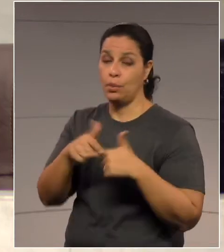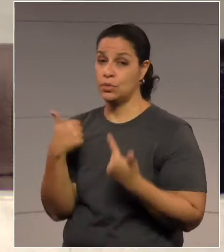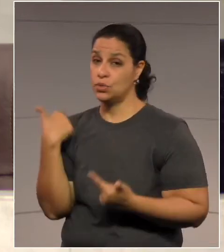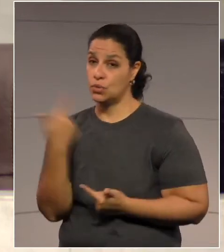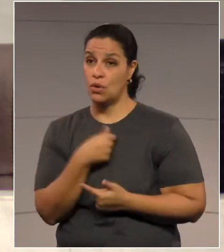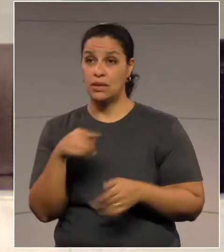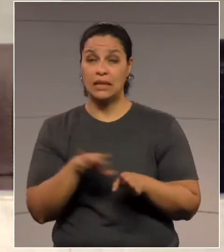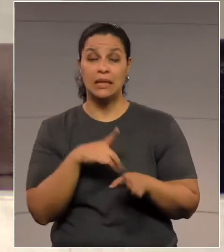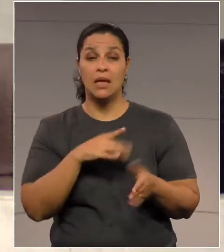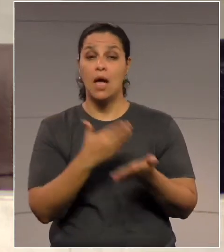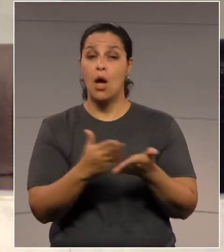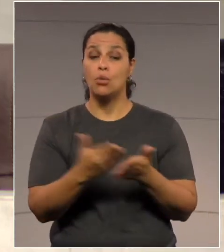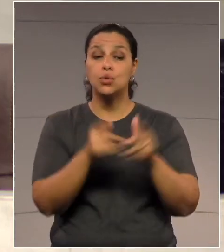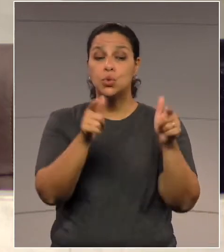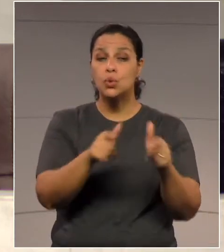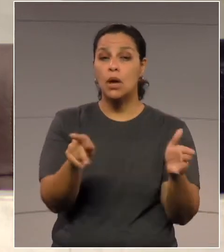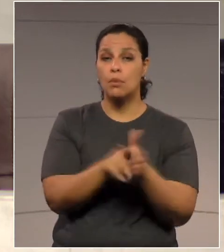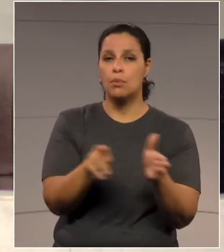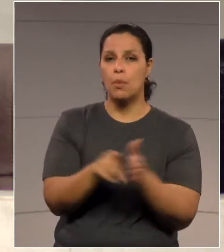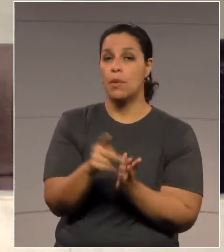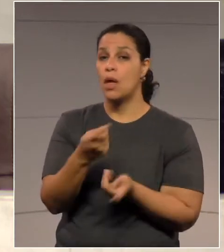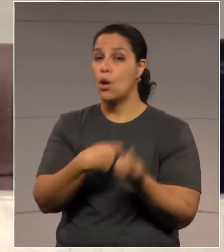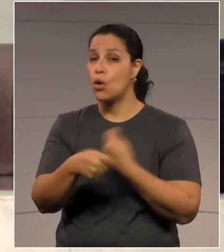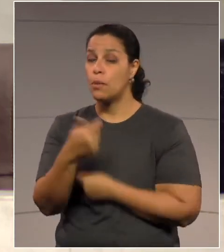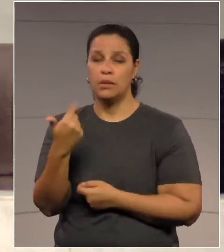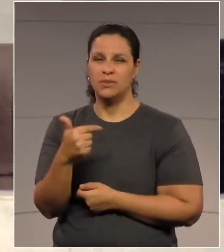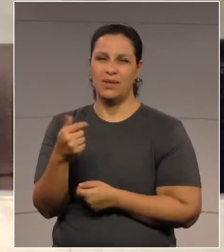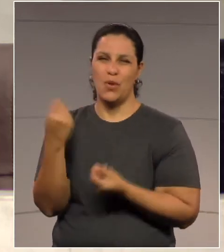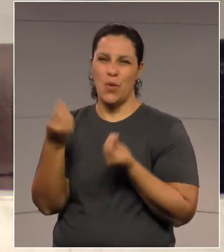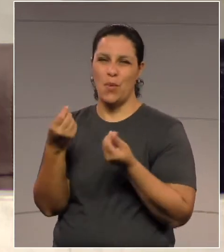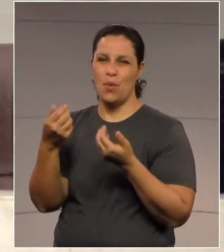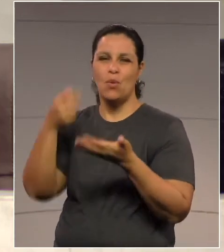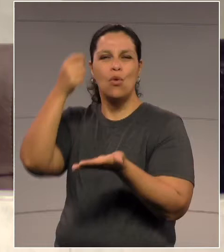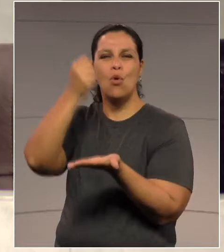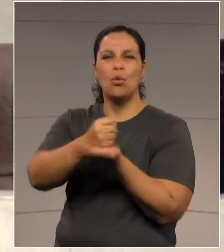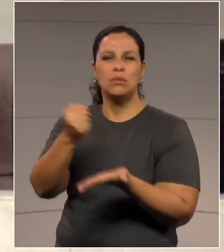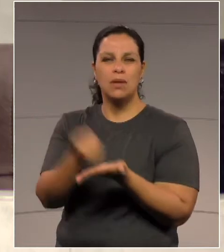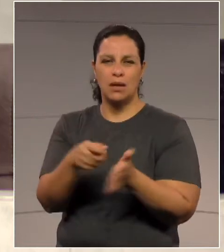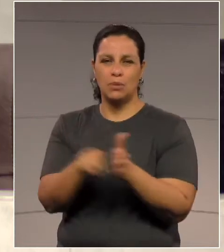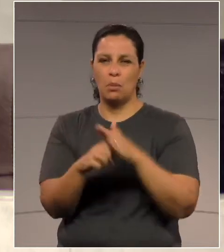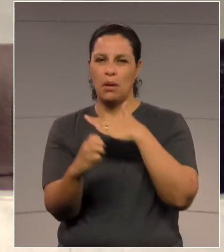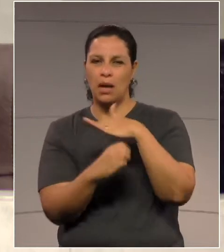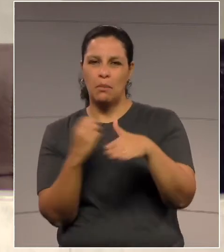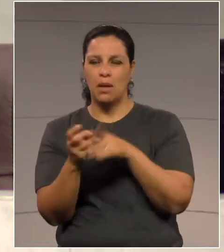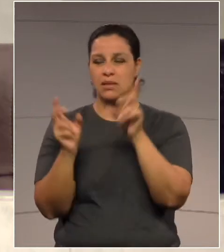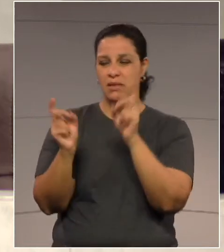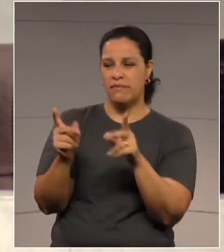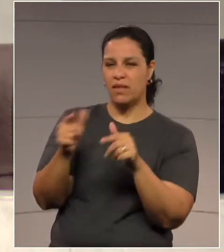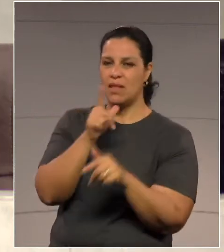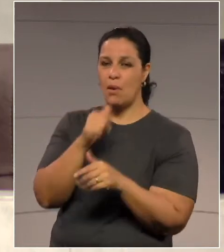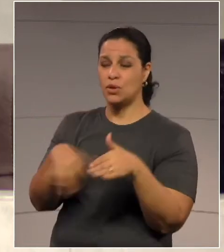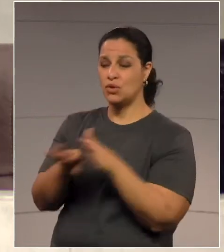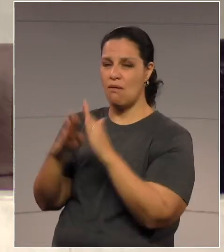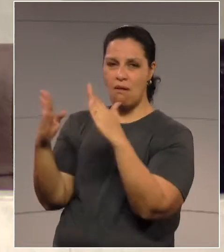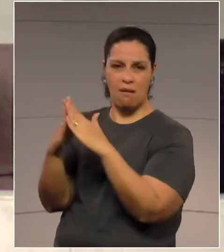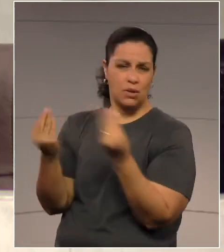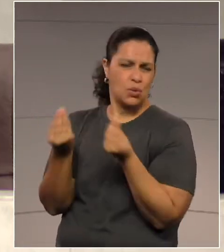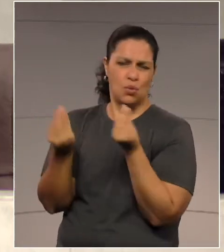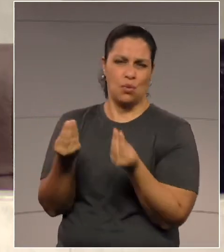temos também localidades onde economicamente não era viável. Então, essa preocupação, acho que o senhor tem razão,